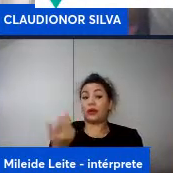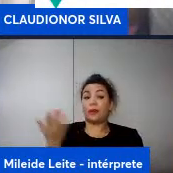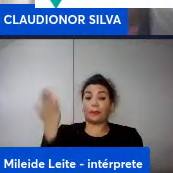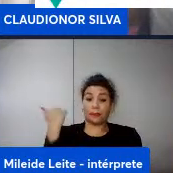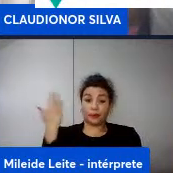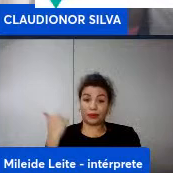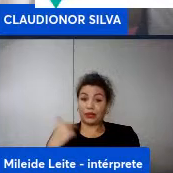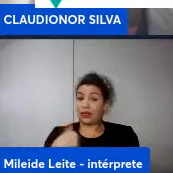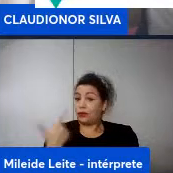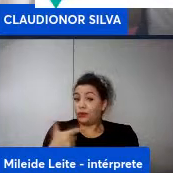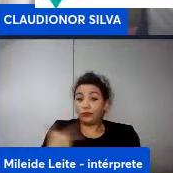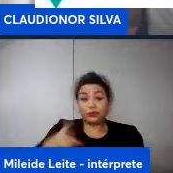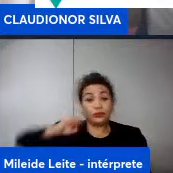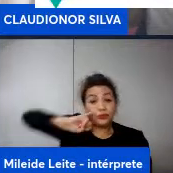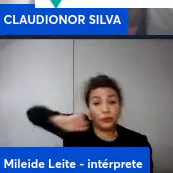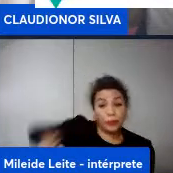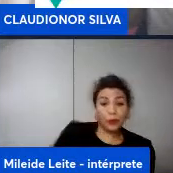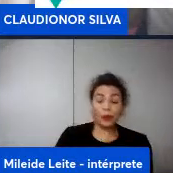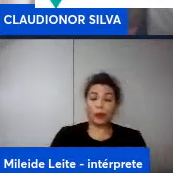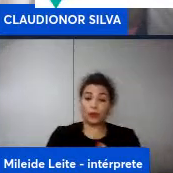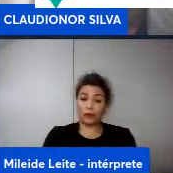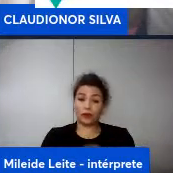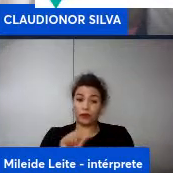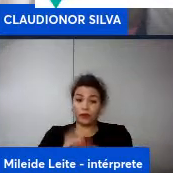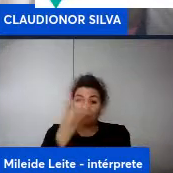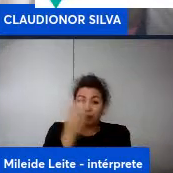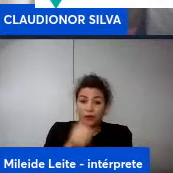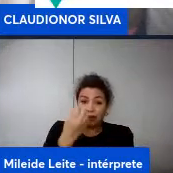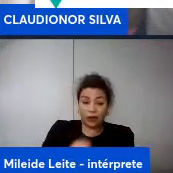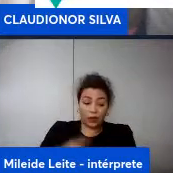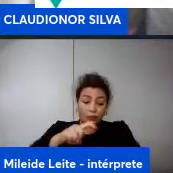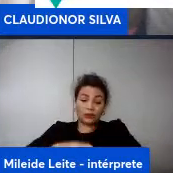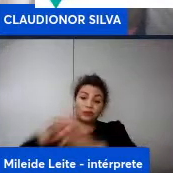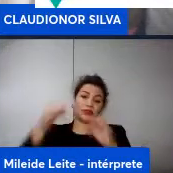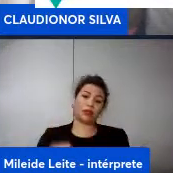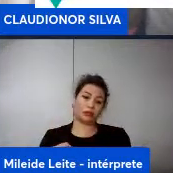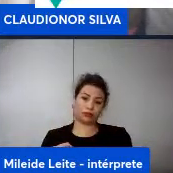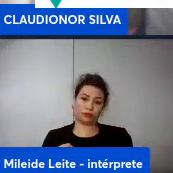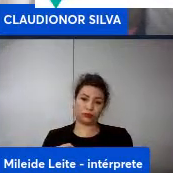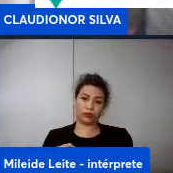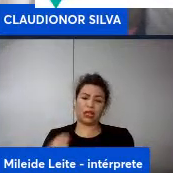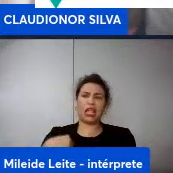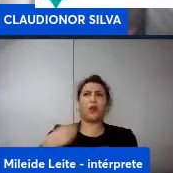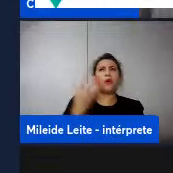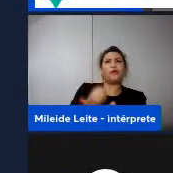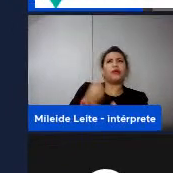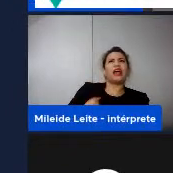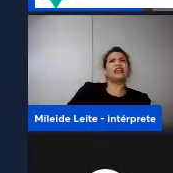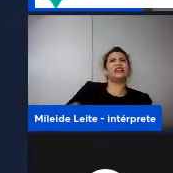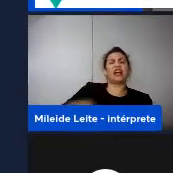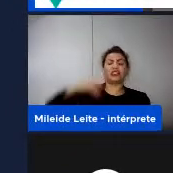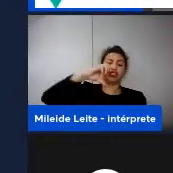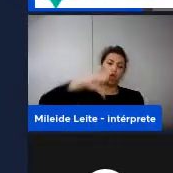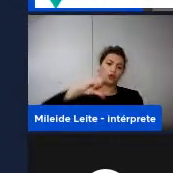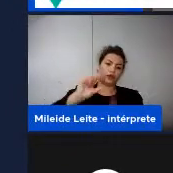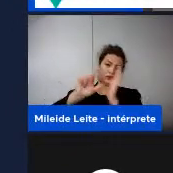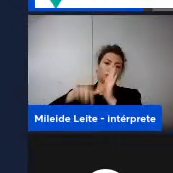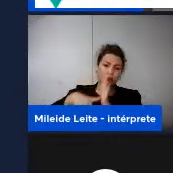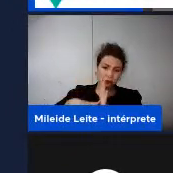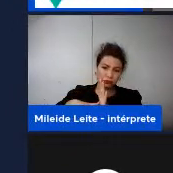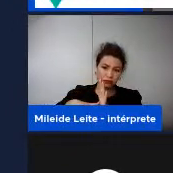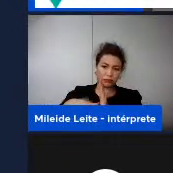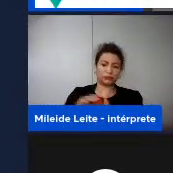a oportunidade na vida de fazer a alfabetização no tempo correto. Eu fui alfabetizado com 9 anos de idade.